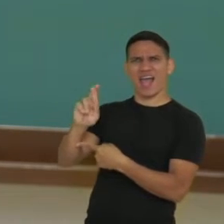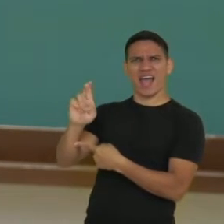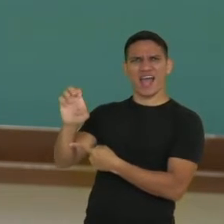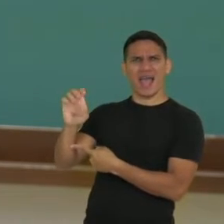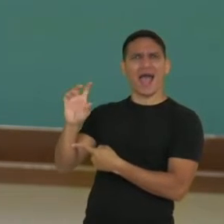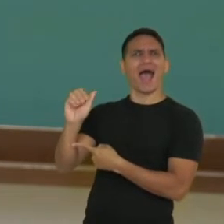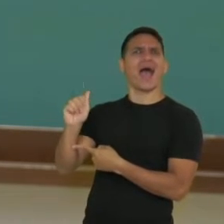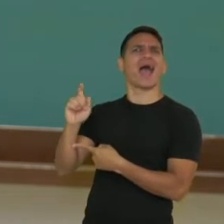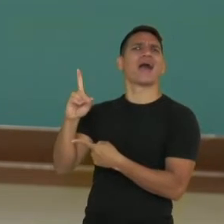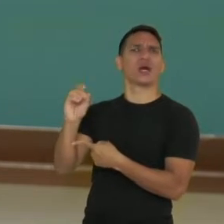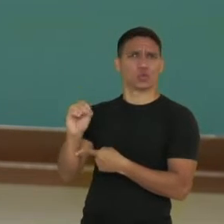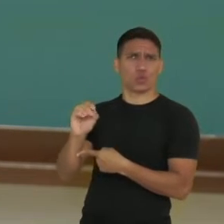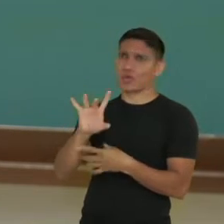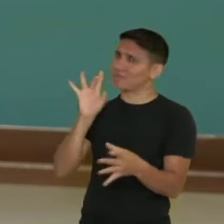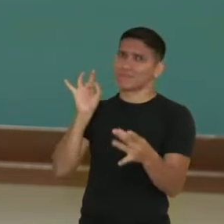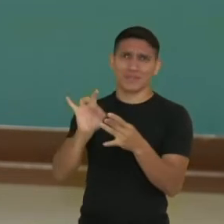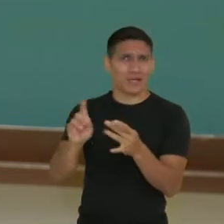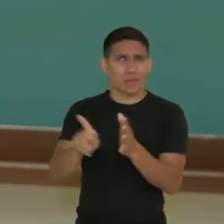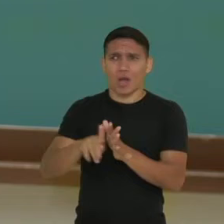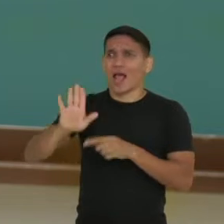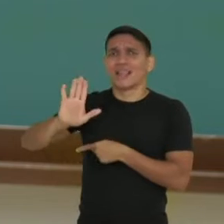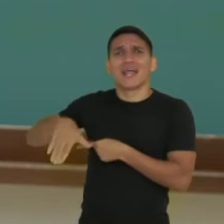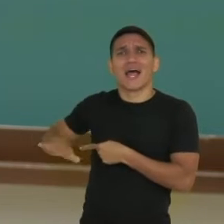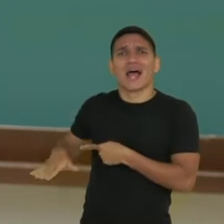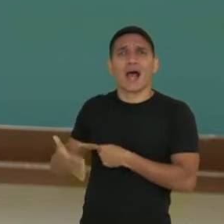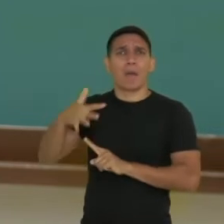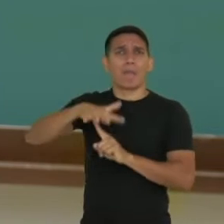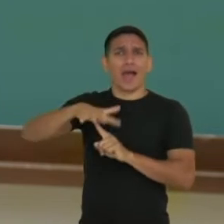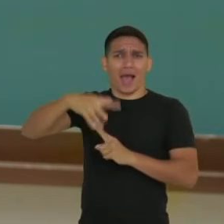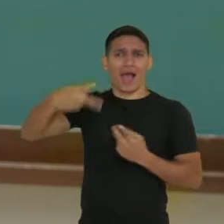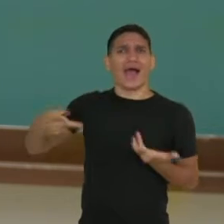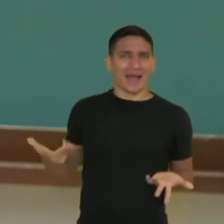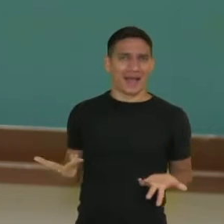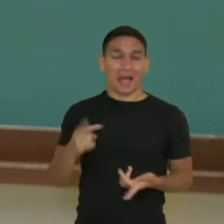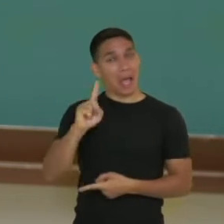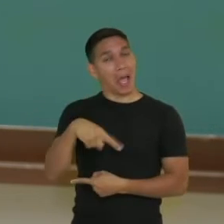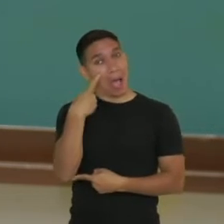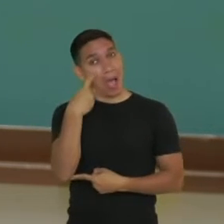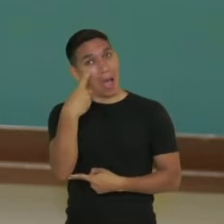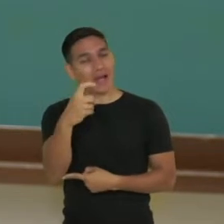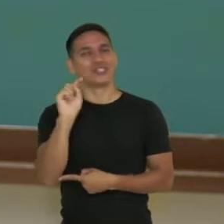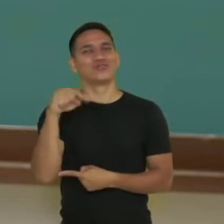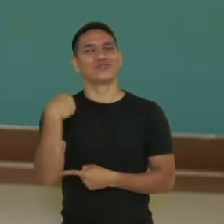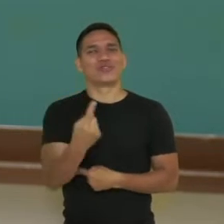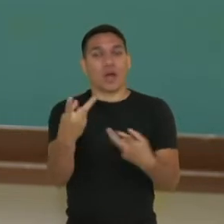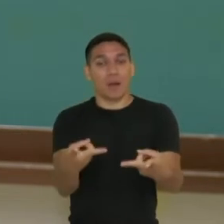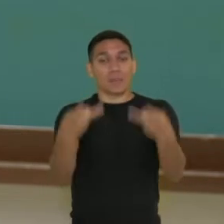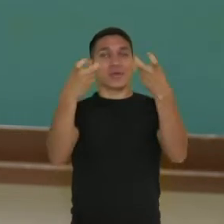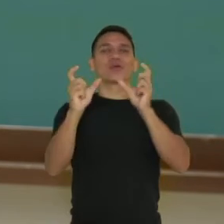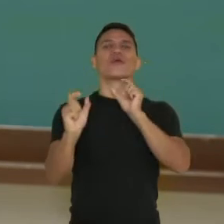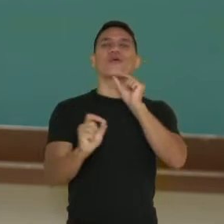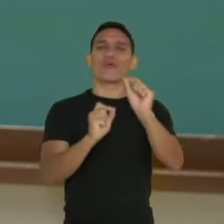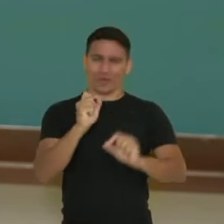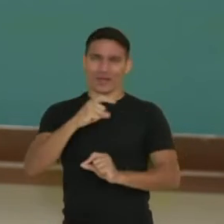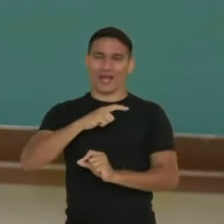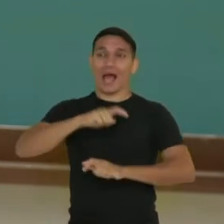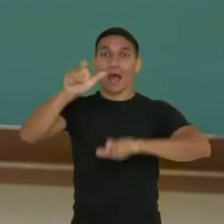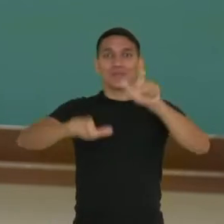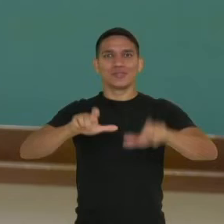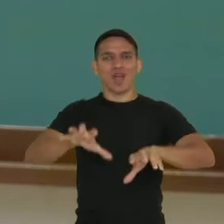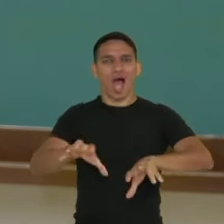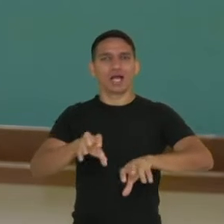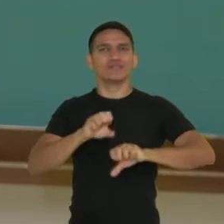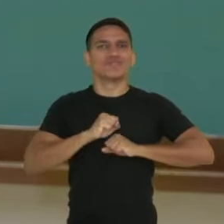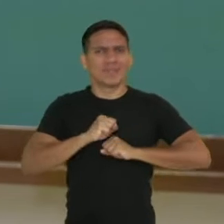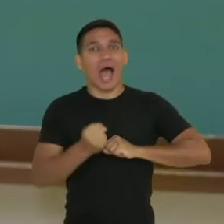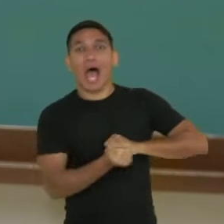típico aqui no nosso litoral paranaense, né? Então, é muito interessante como nós percebemos ali que as pessoas se apropriam ali